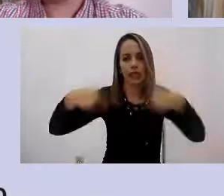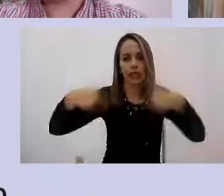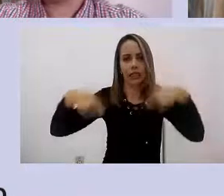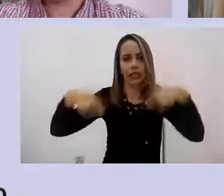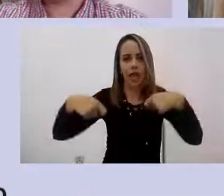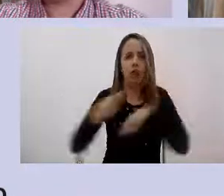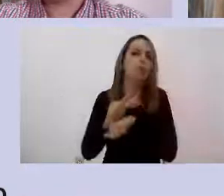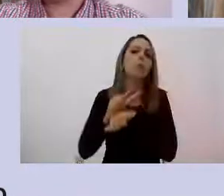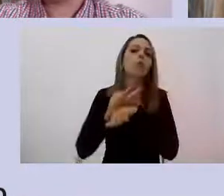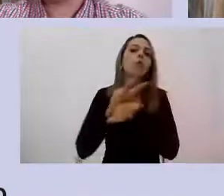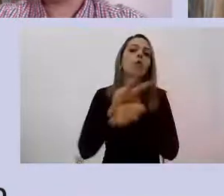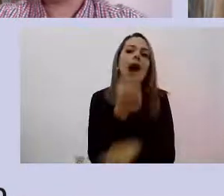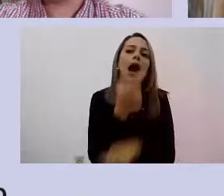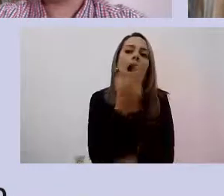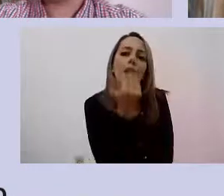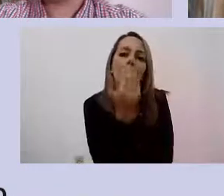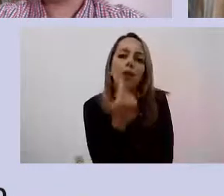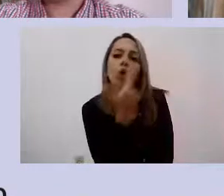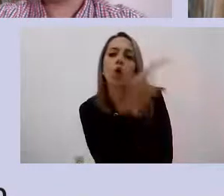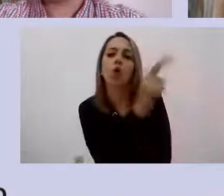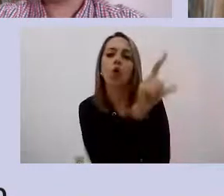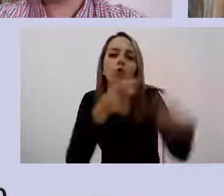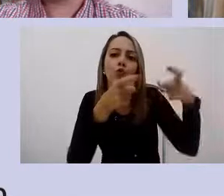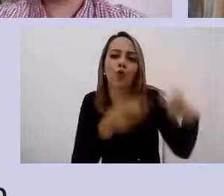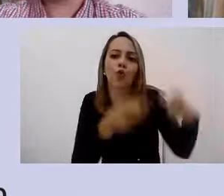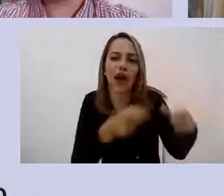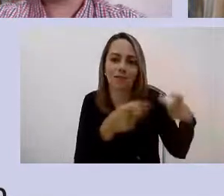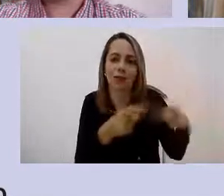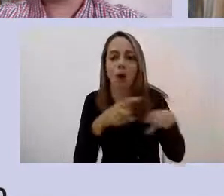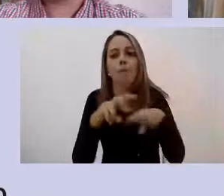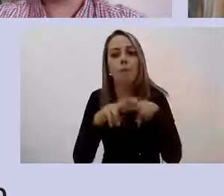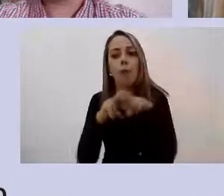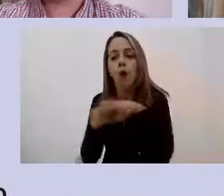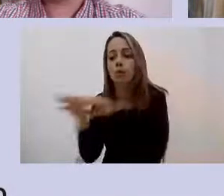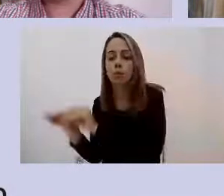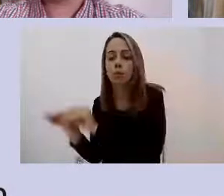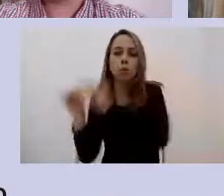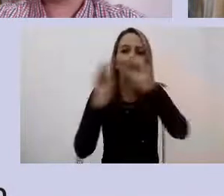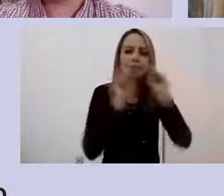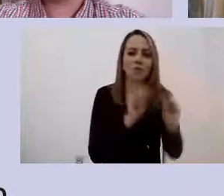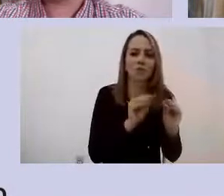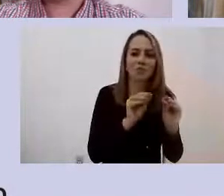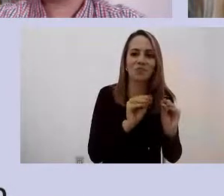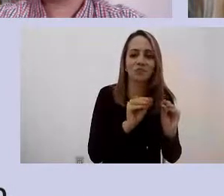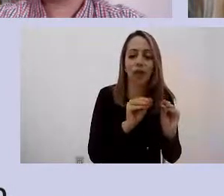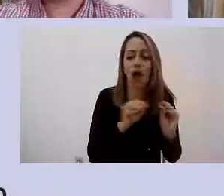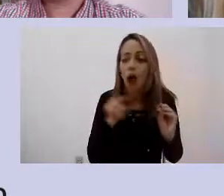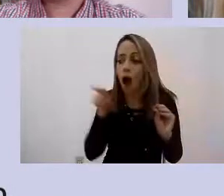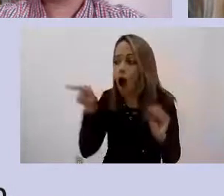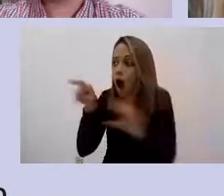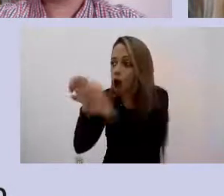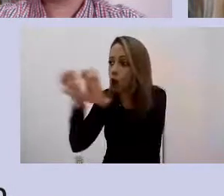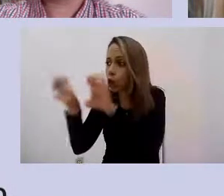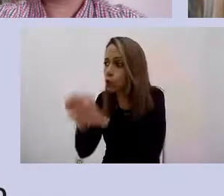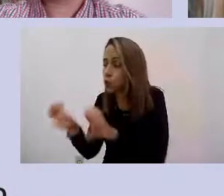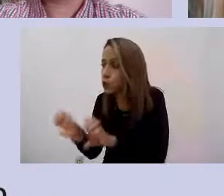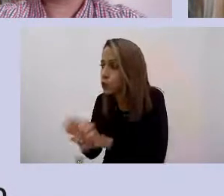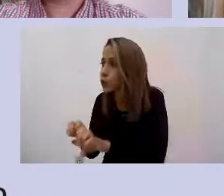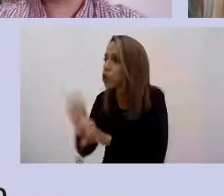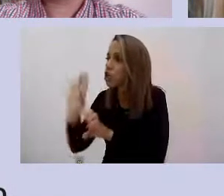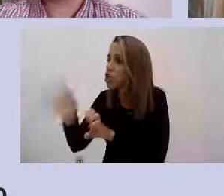do seu ambiente e fora da estrutura mais comum em que você está acostumado a comer.